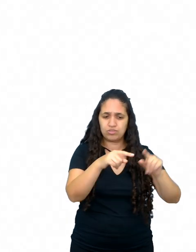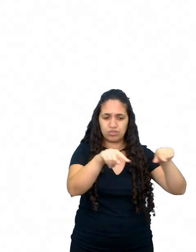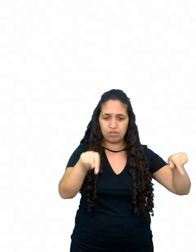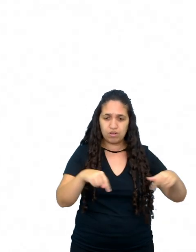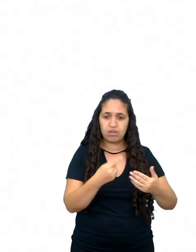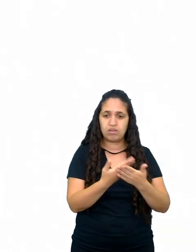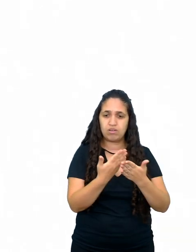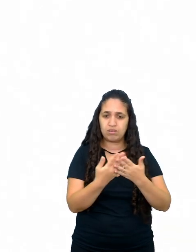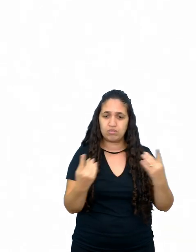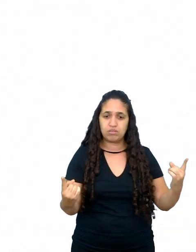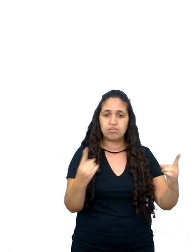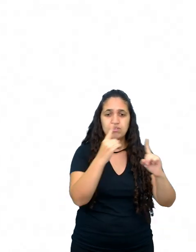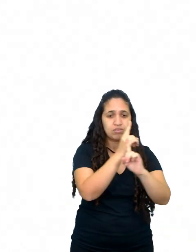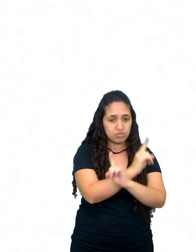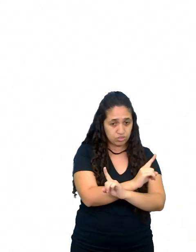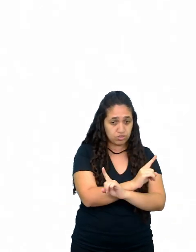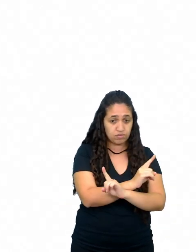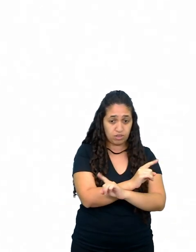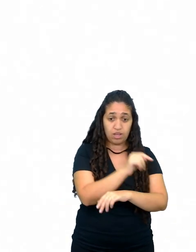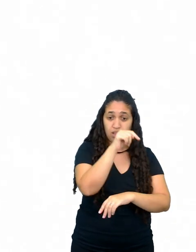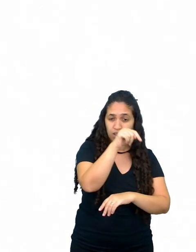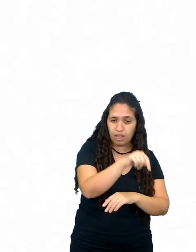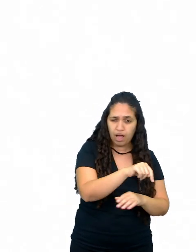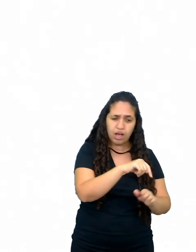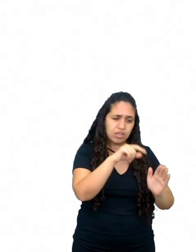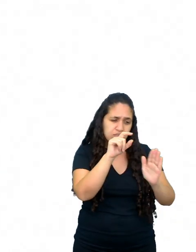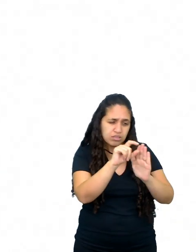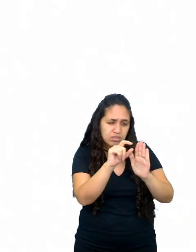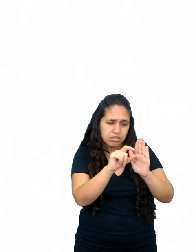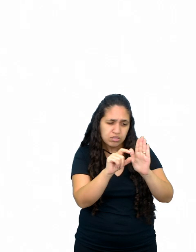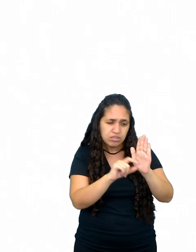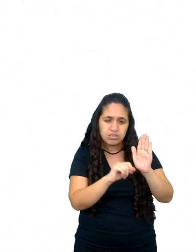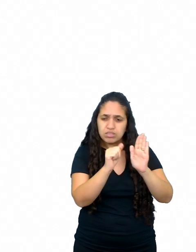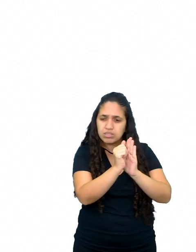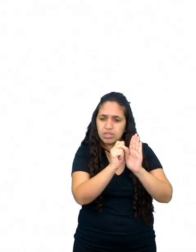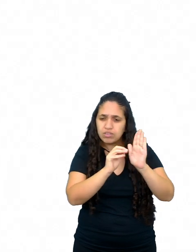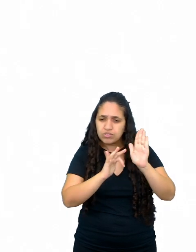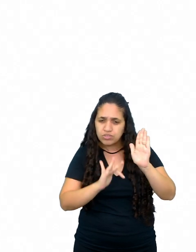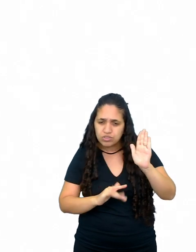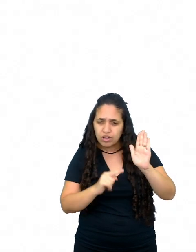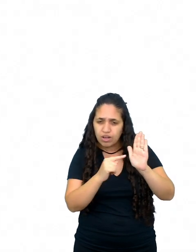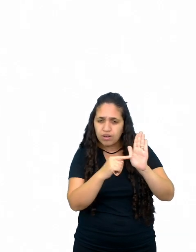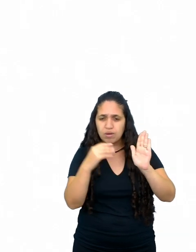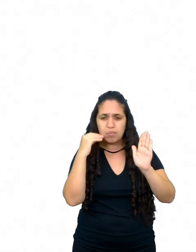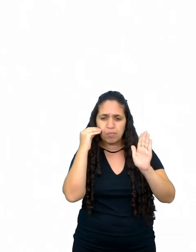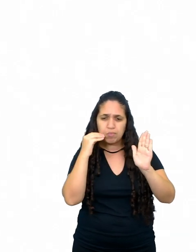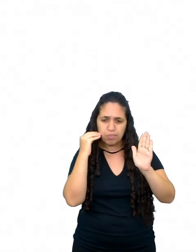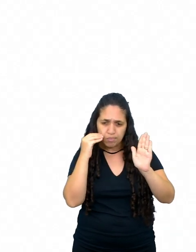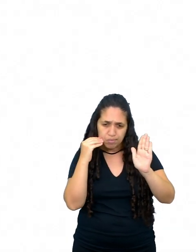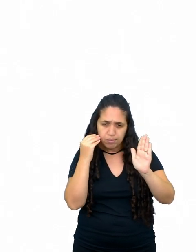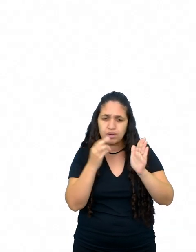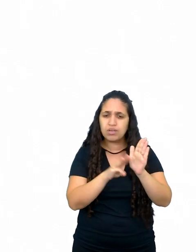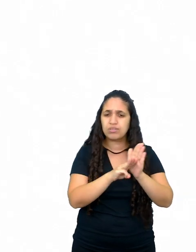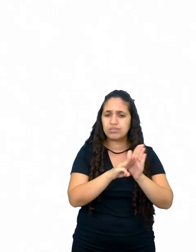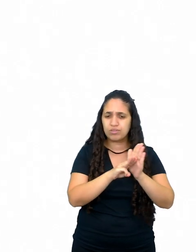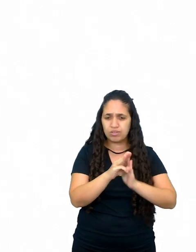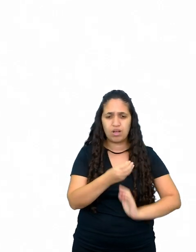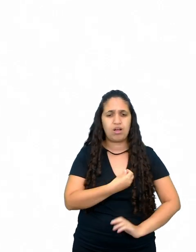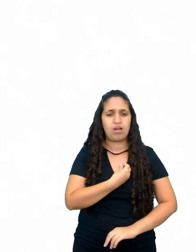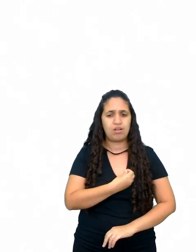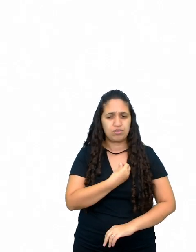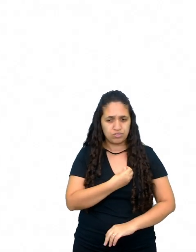Invertida, lá nas mini lições da metodologia ativa aprendizagem